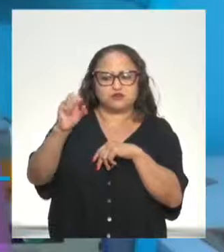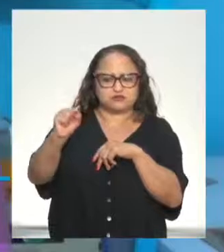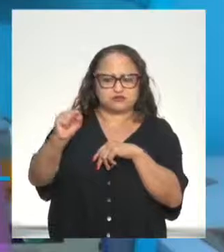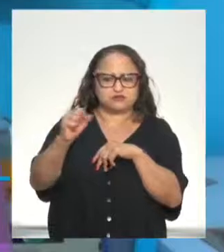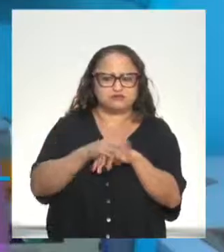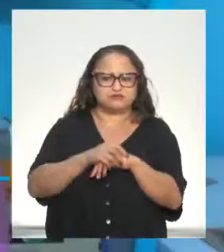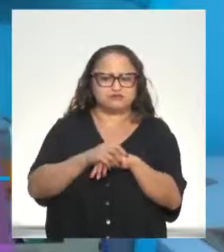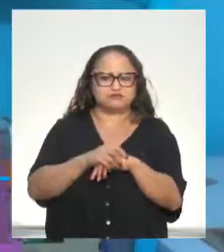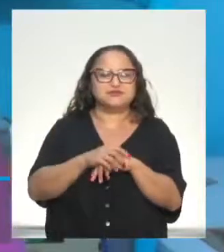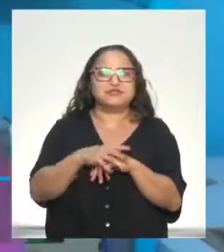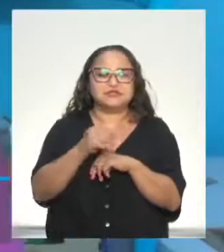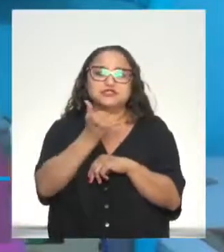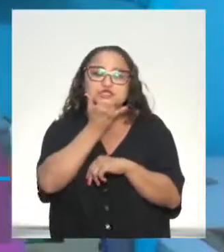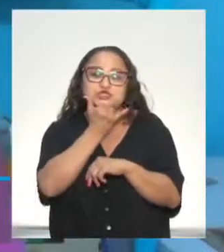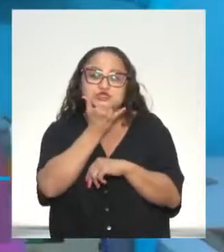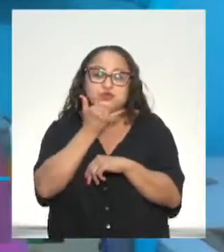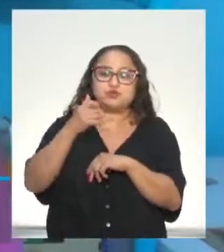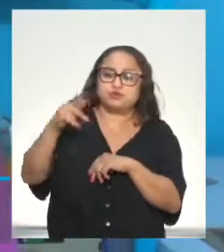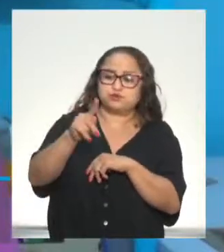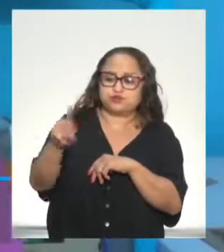Professor Marcelo, perdão.